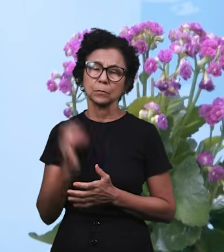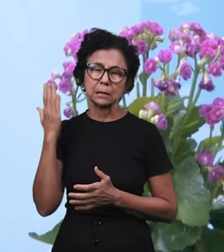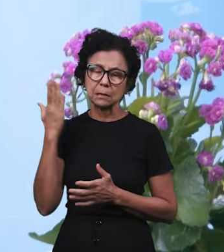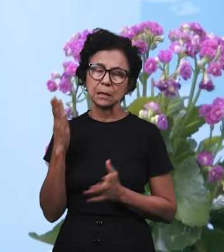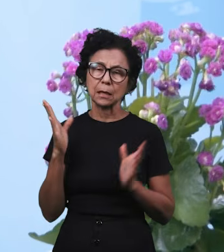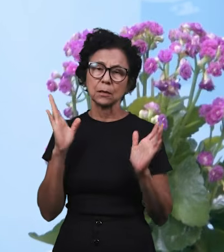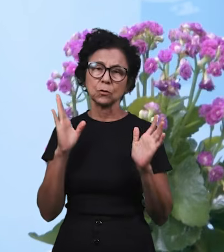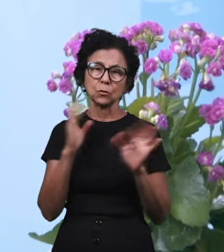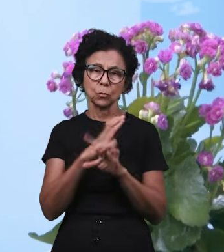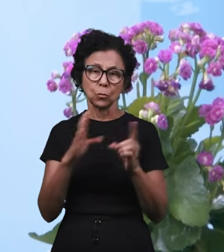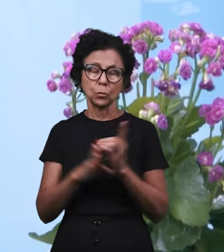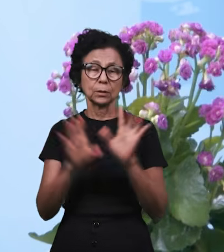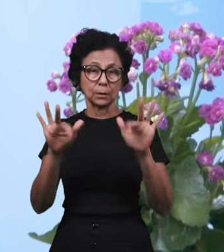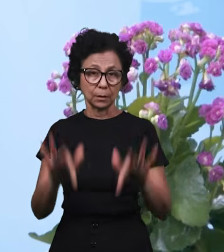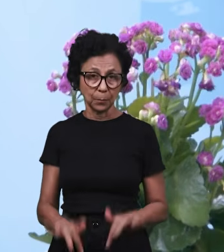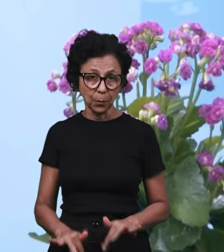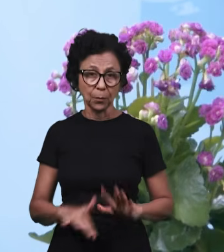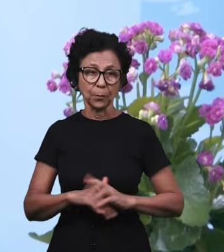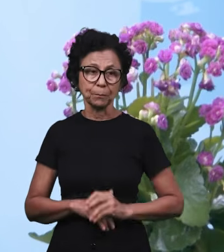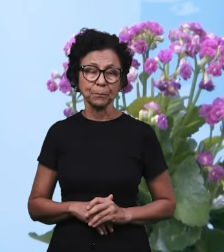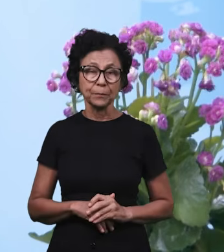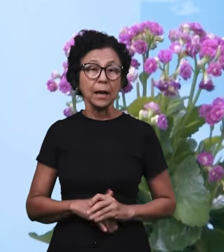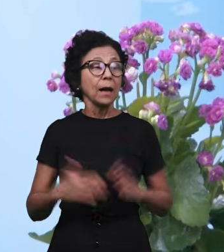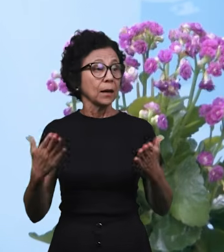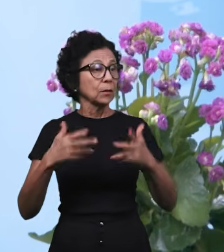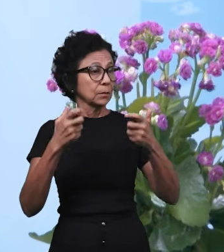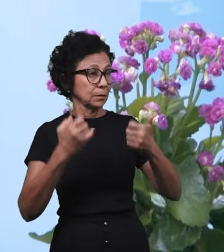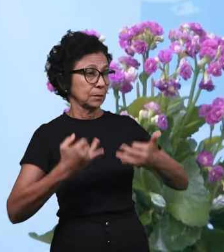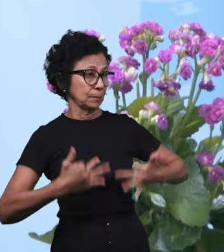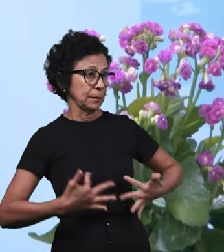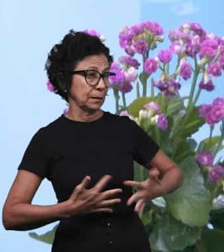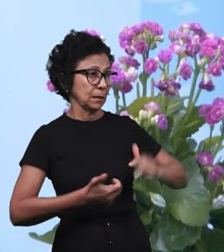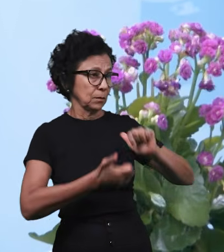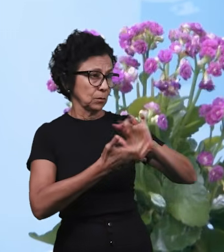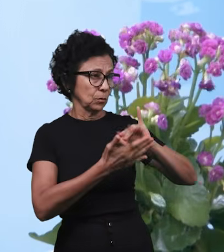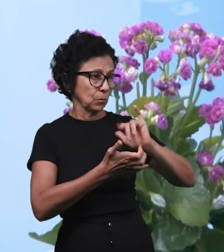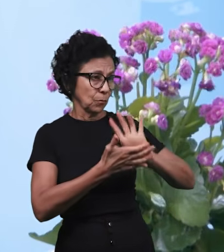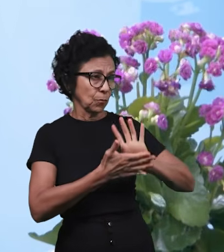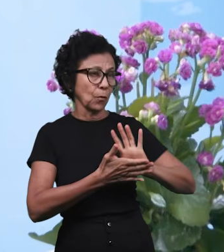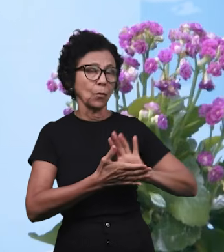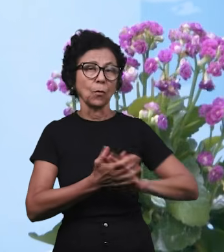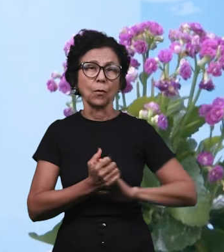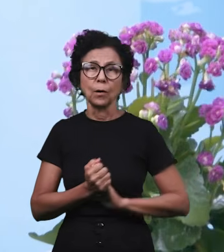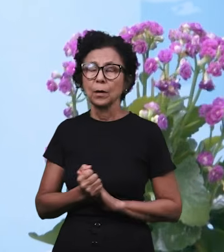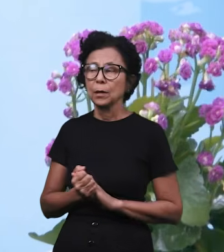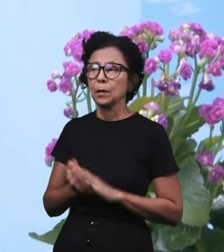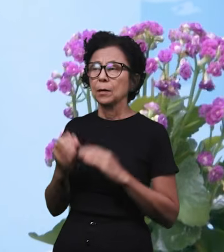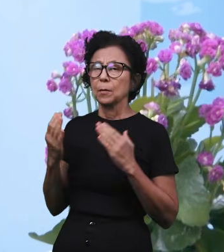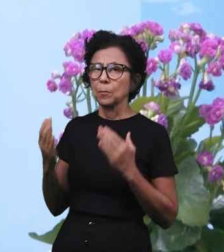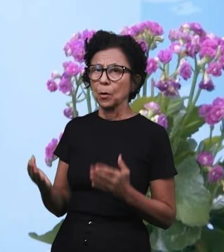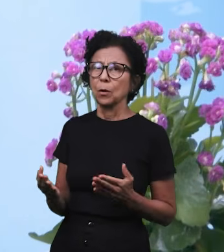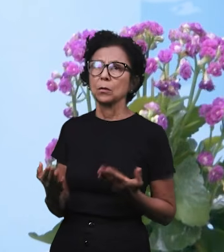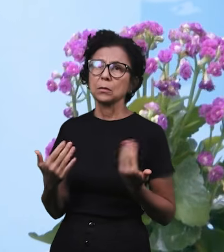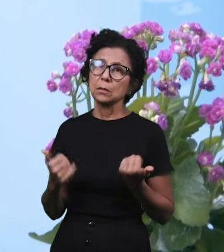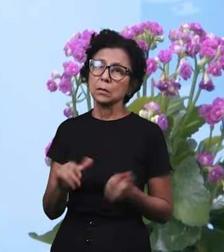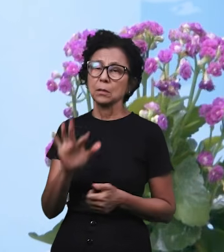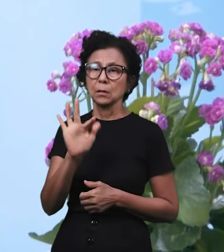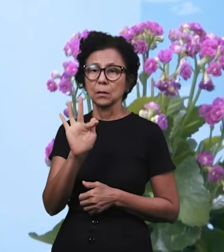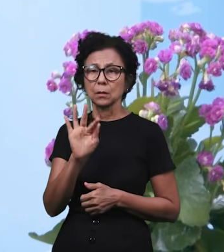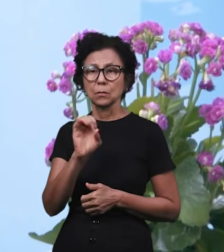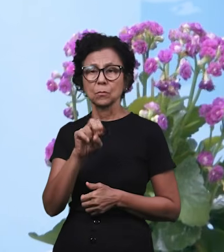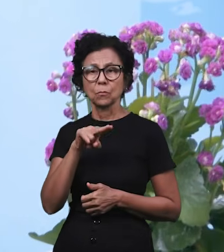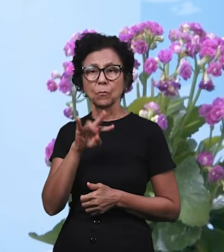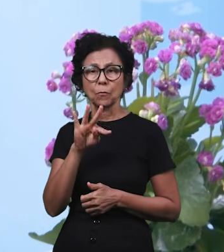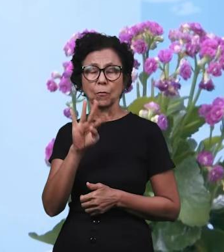porque às vezes o surdo, ele pode se deparar na Bíblia com essa palavra, ele pode se deparar com fonte aberta em outros momentos, para quando